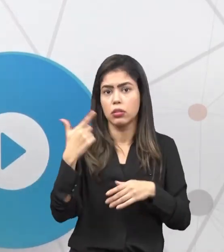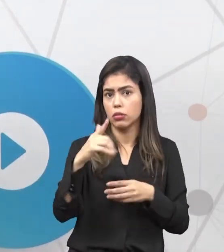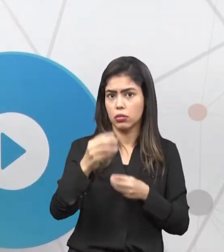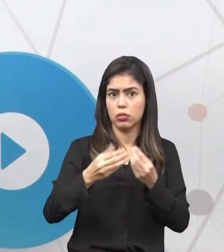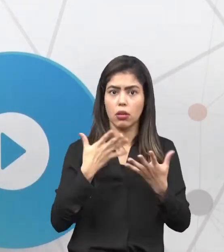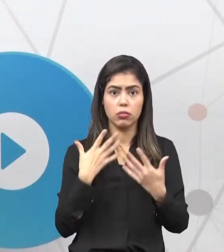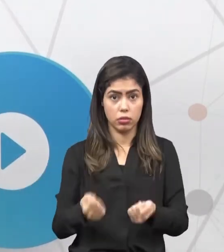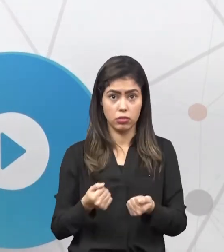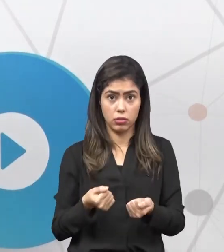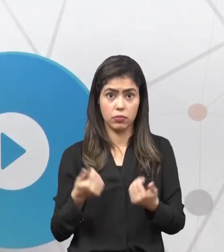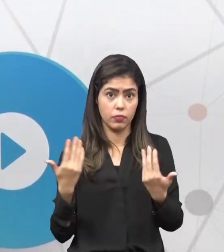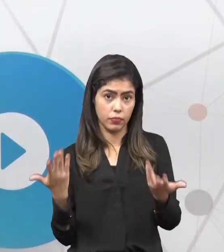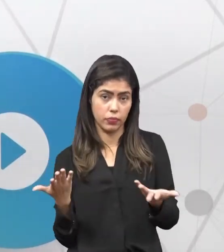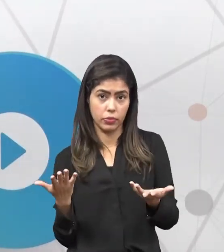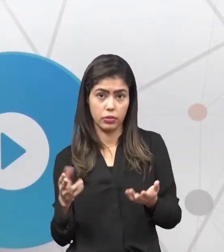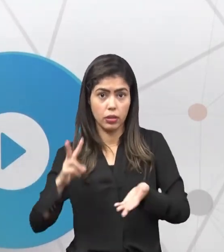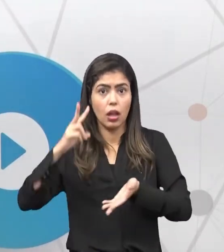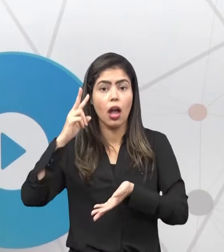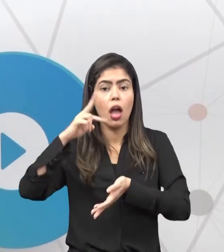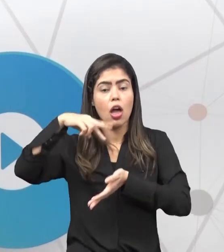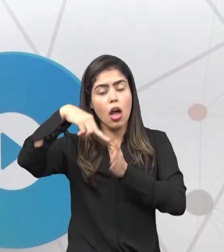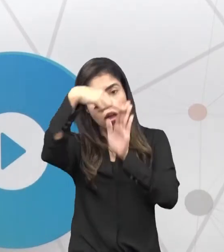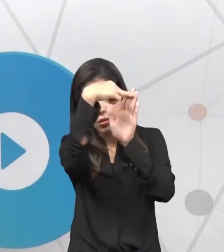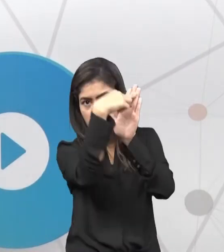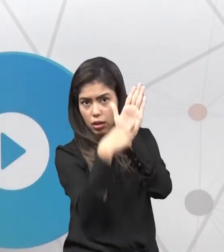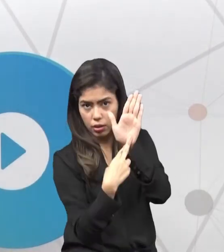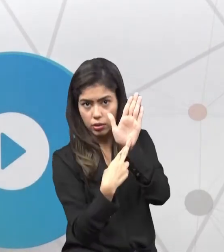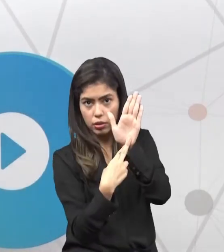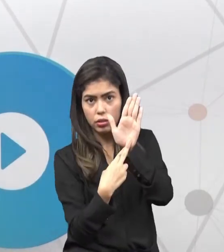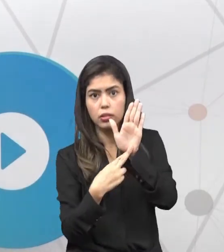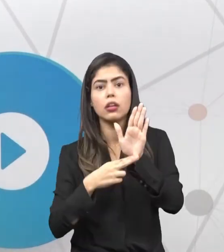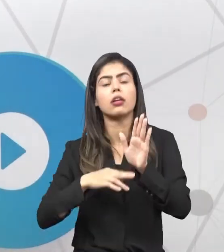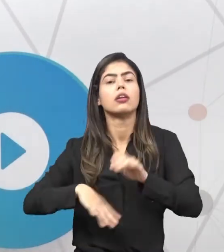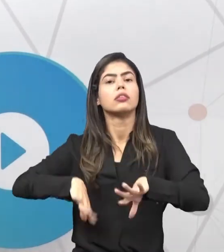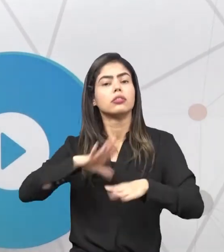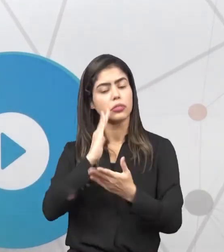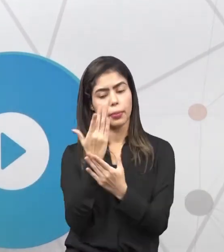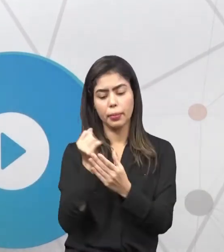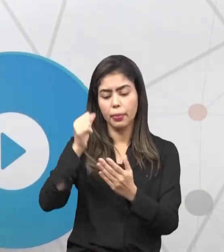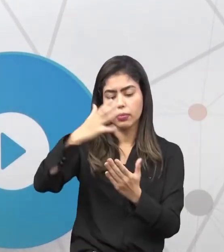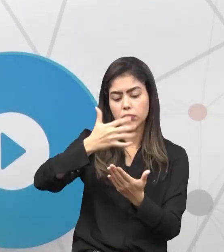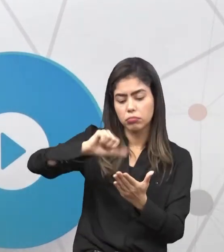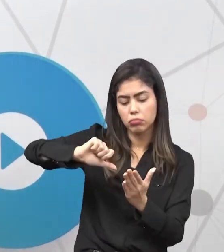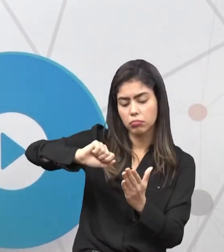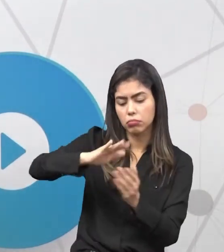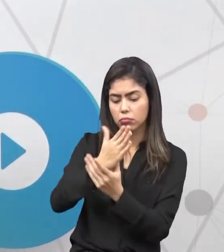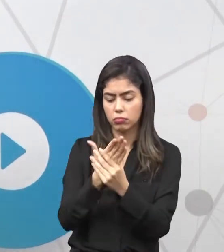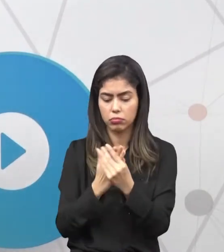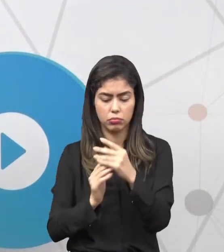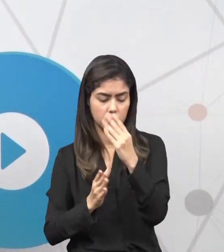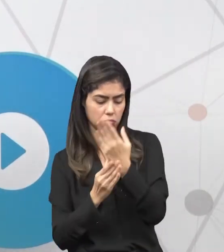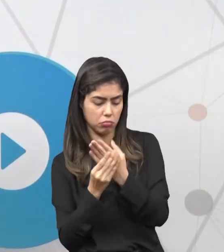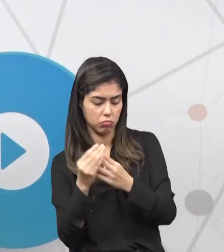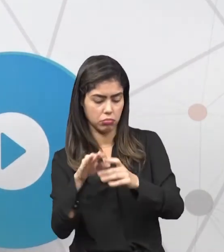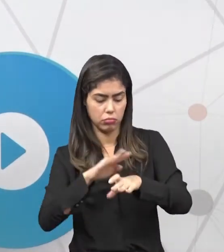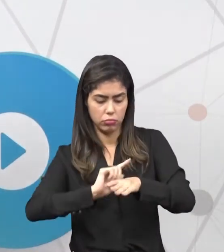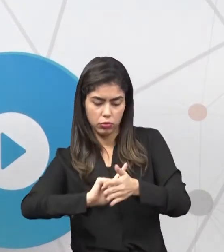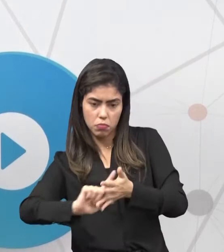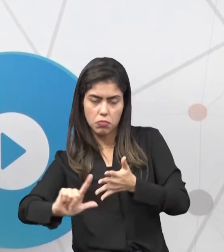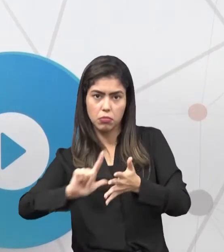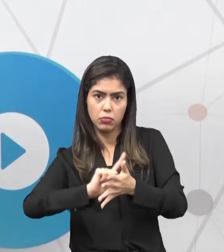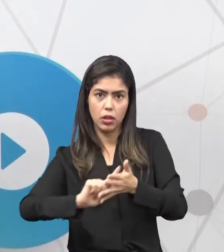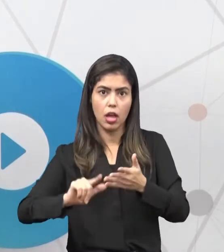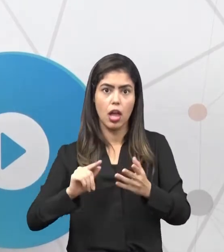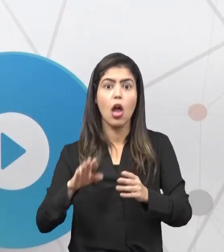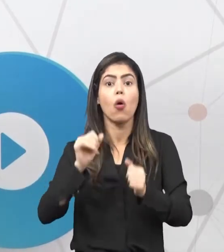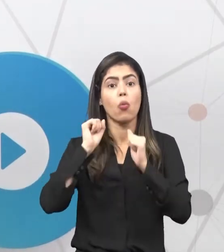está atendendo às normas estabelecidas de higiene, né, então o que o Estado vai fazer? O Estado ele